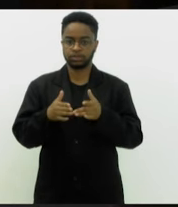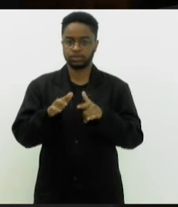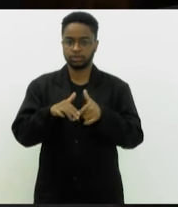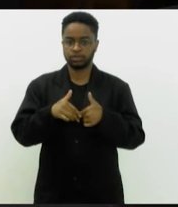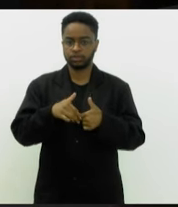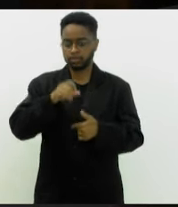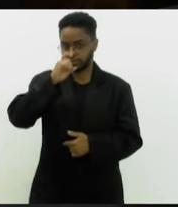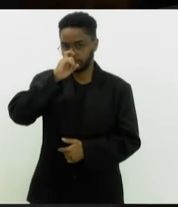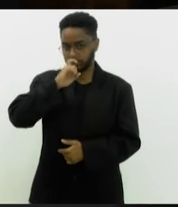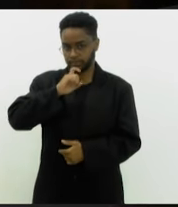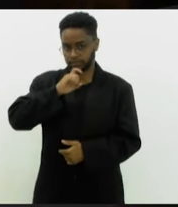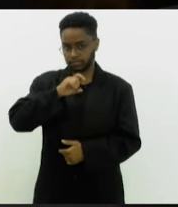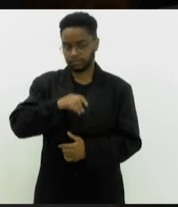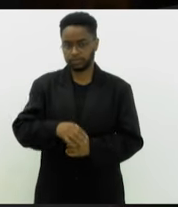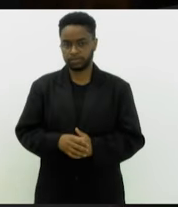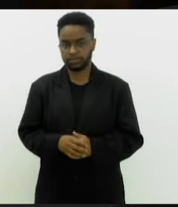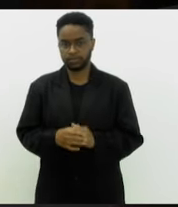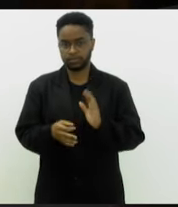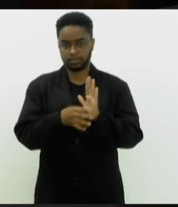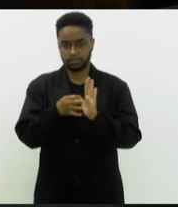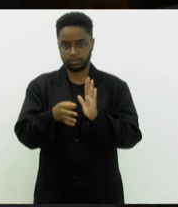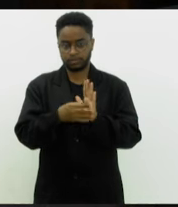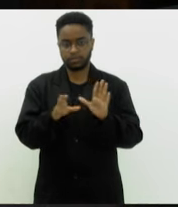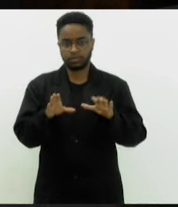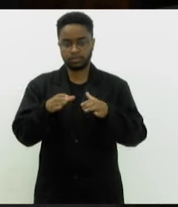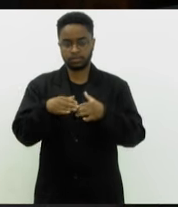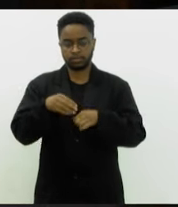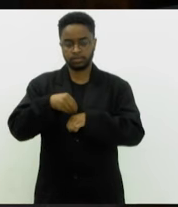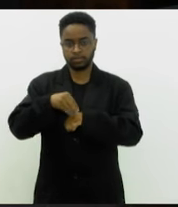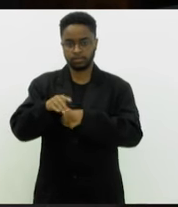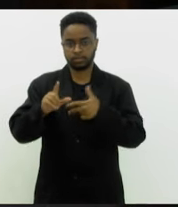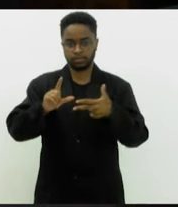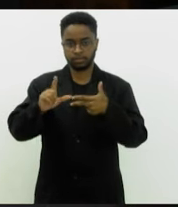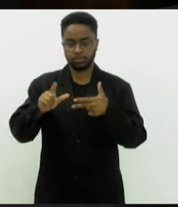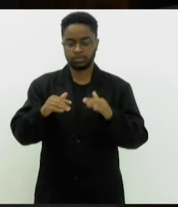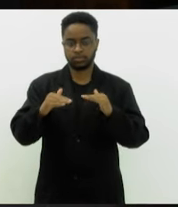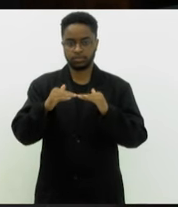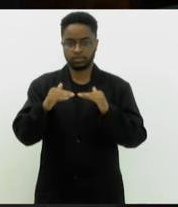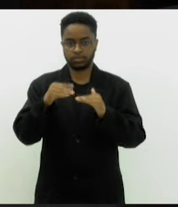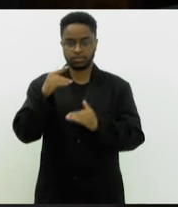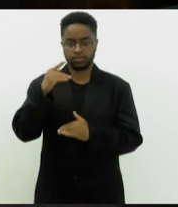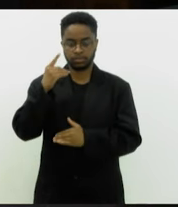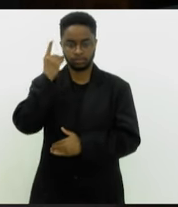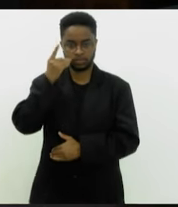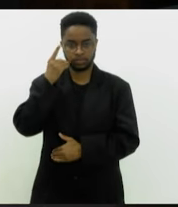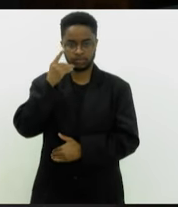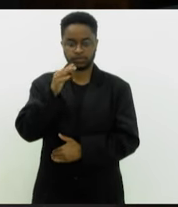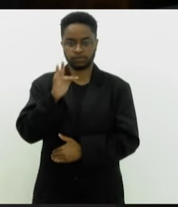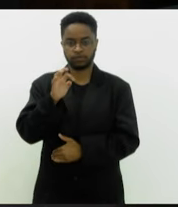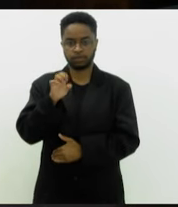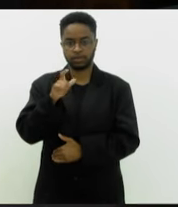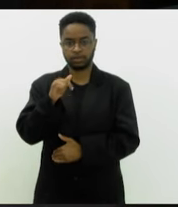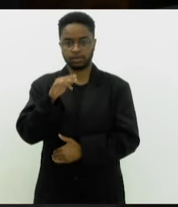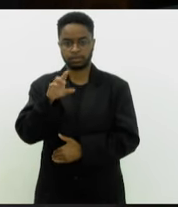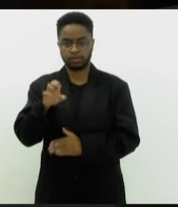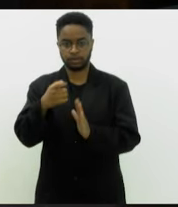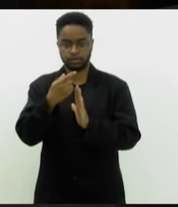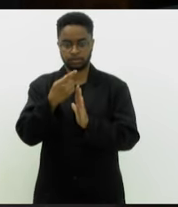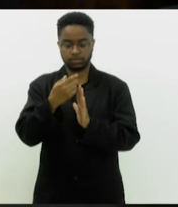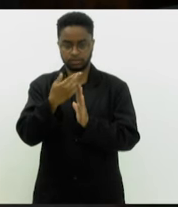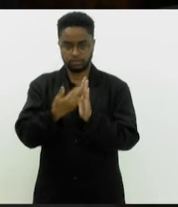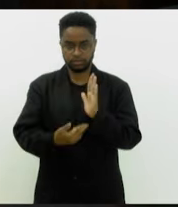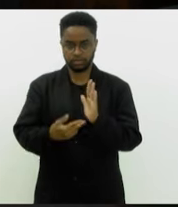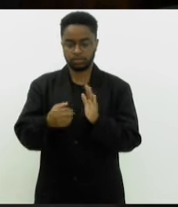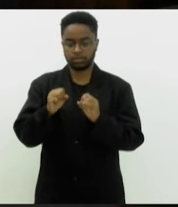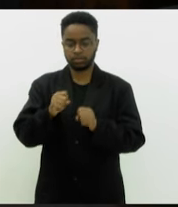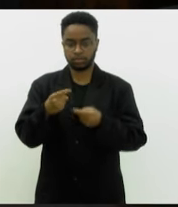Parecer da Comissão de Indicação Legislativa favorável. Relator, deputado Felipe Soares. Em discussão, não